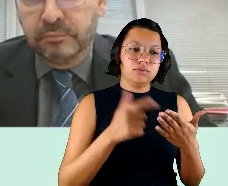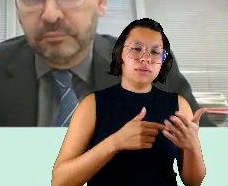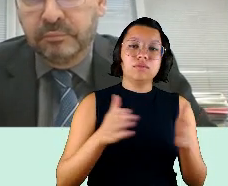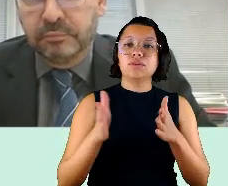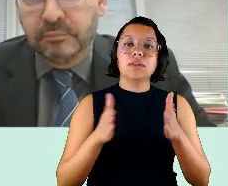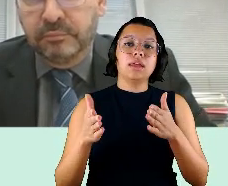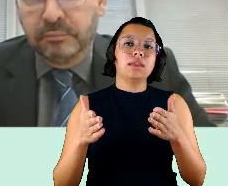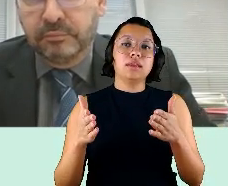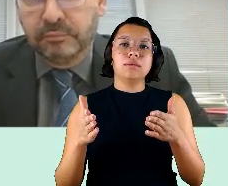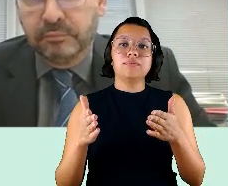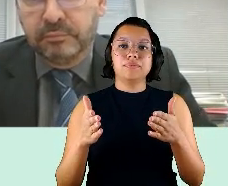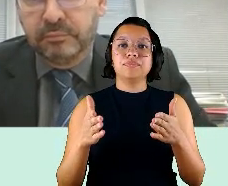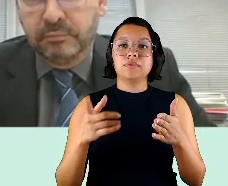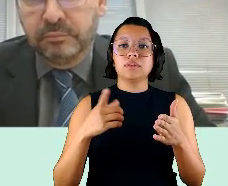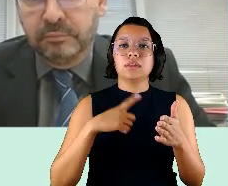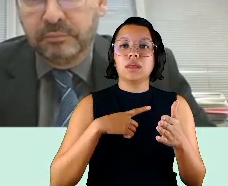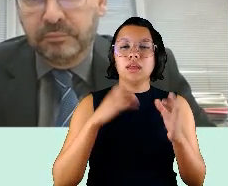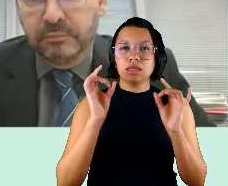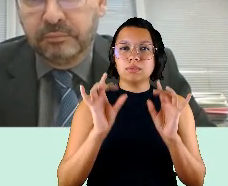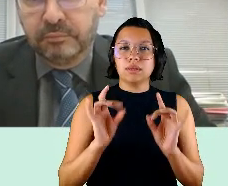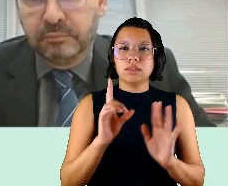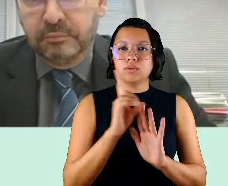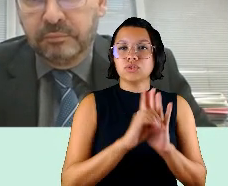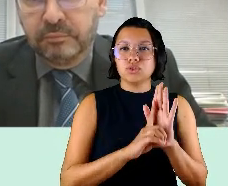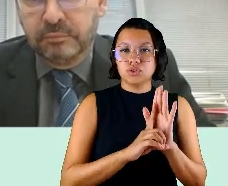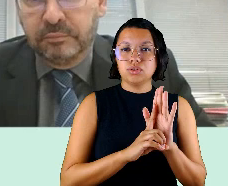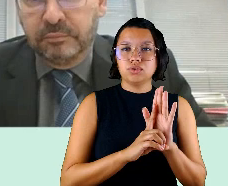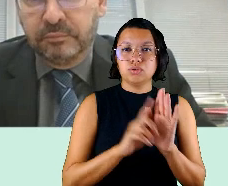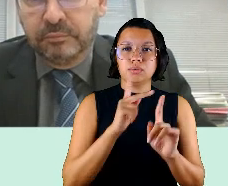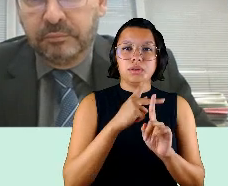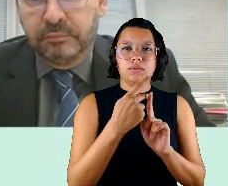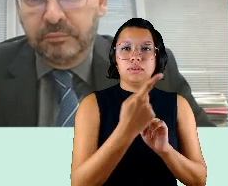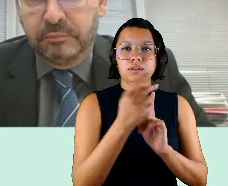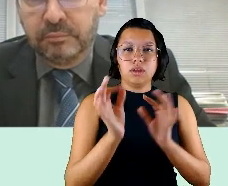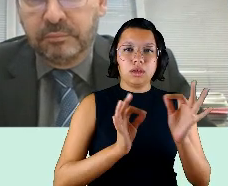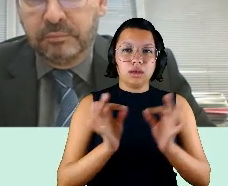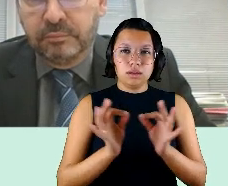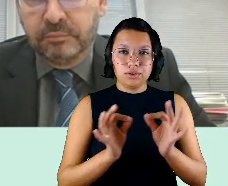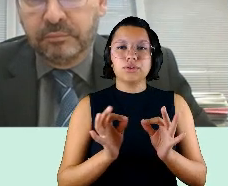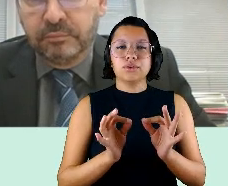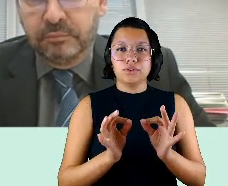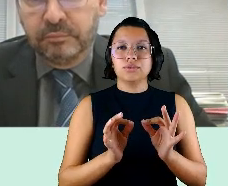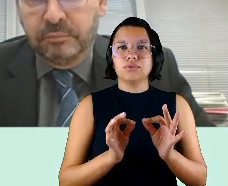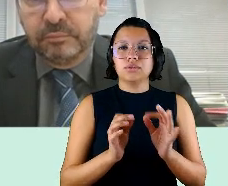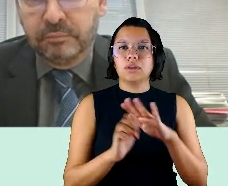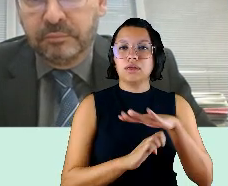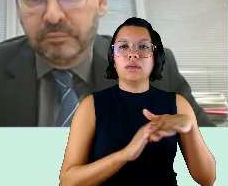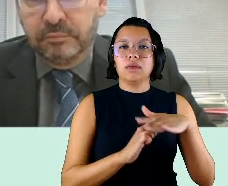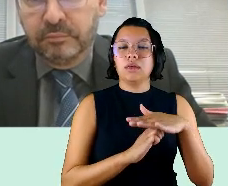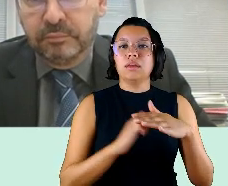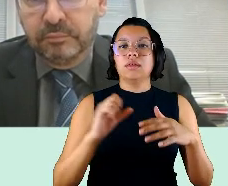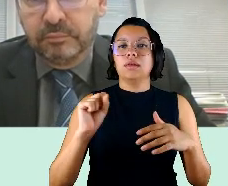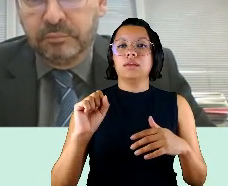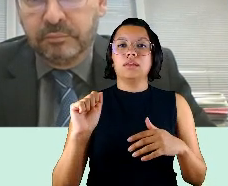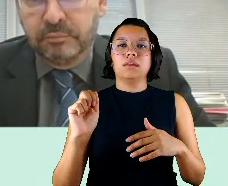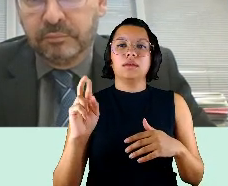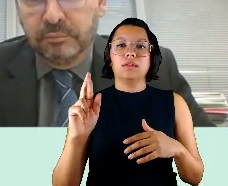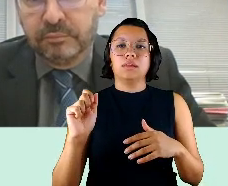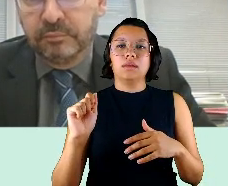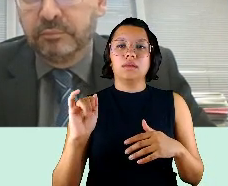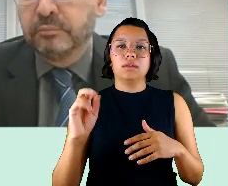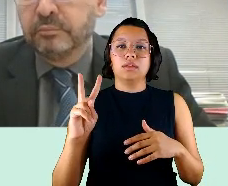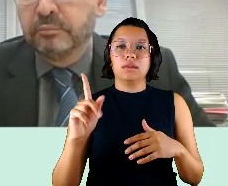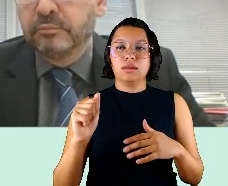quais se destaca o Direito Previdenciário Esquematizado, da editora Saraiva. Nós agradecemos imensamente a